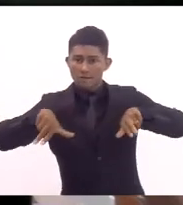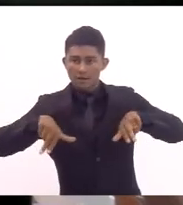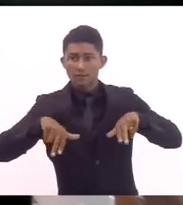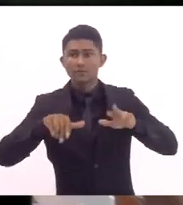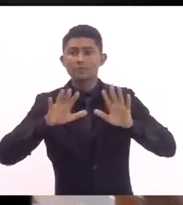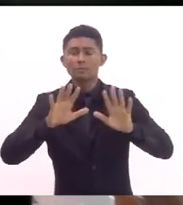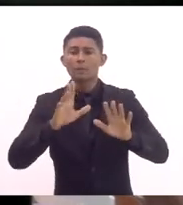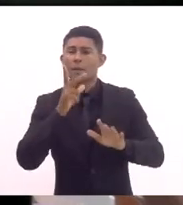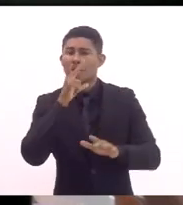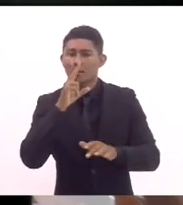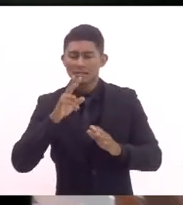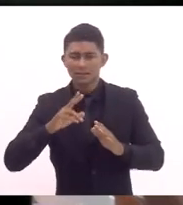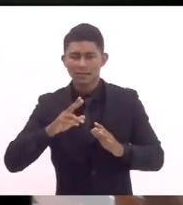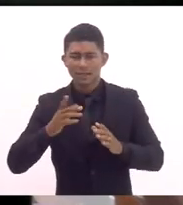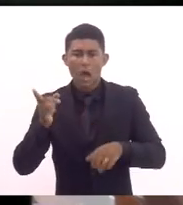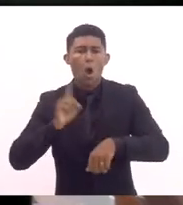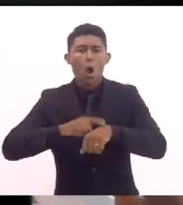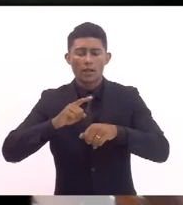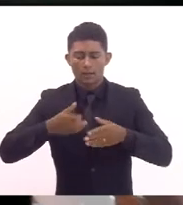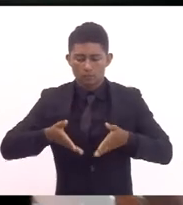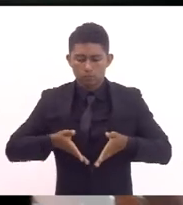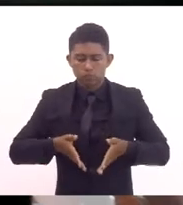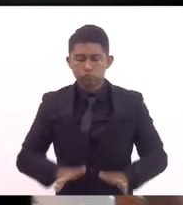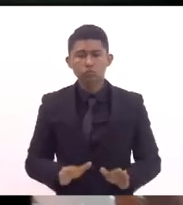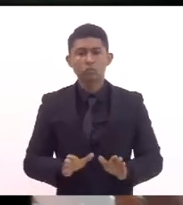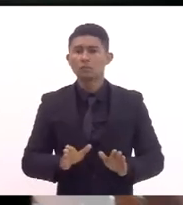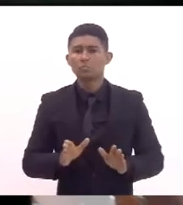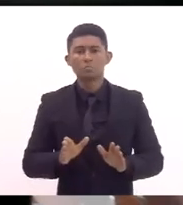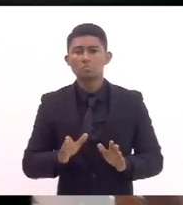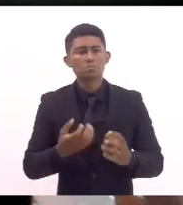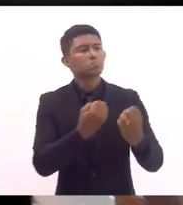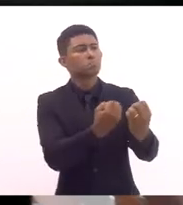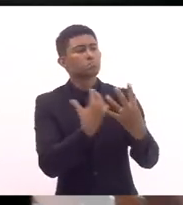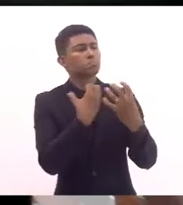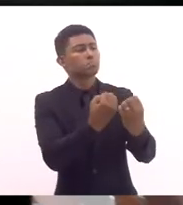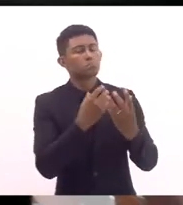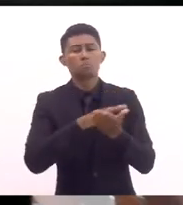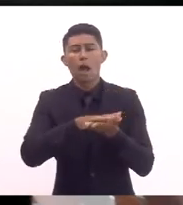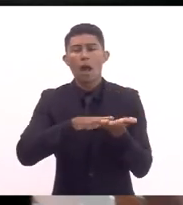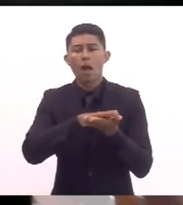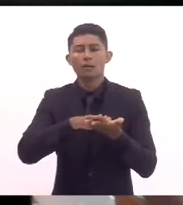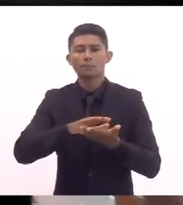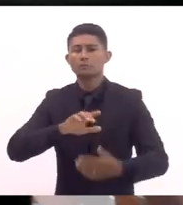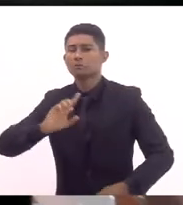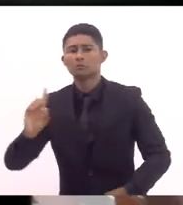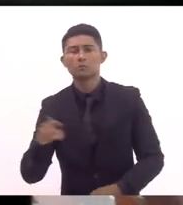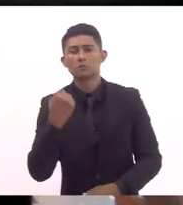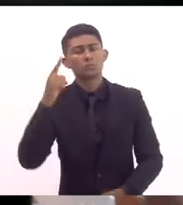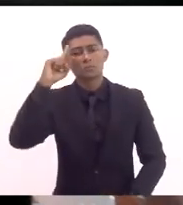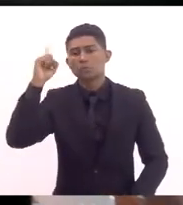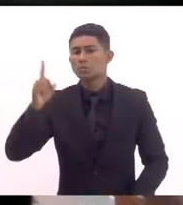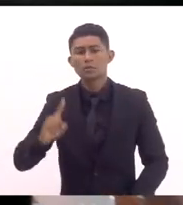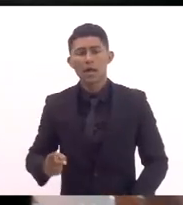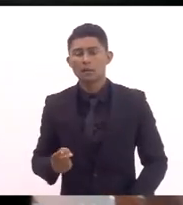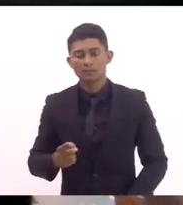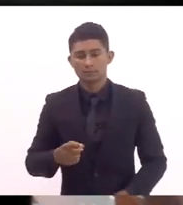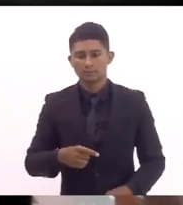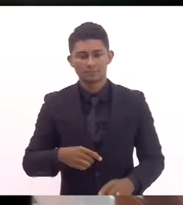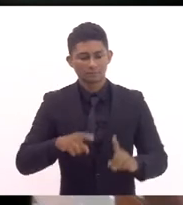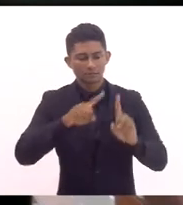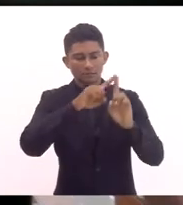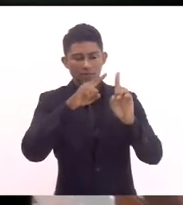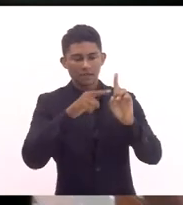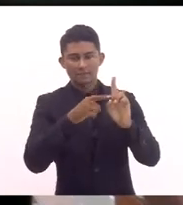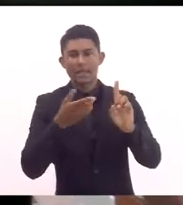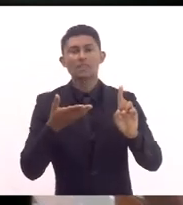concepção a gente a gente sai do colégio sem entender o que que acontece com o corpo durante a